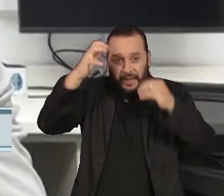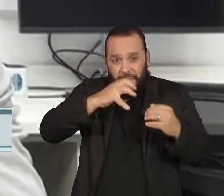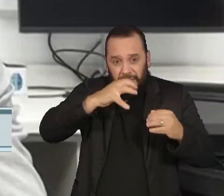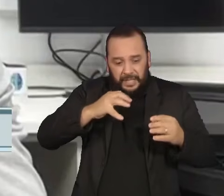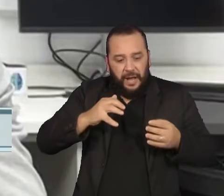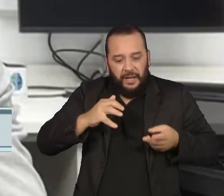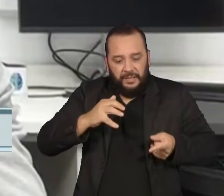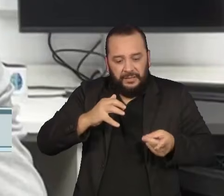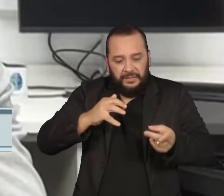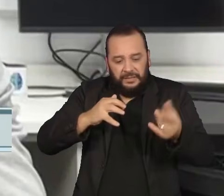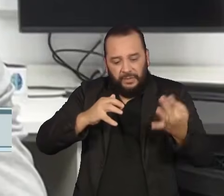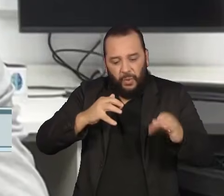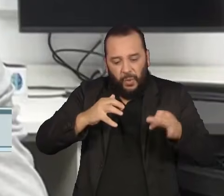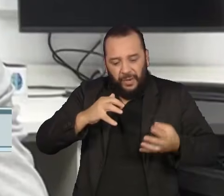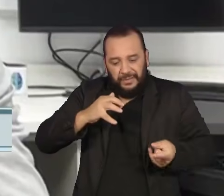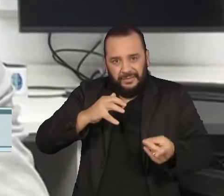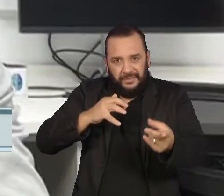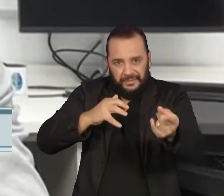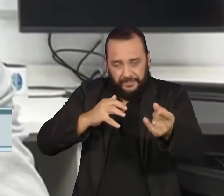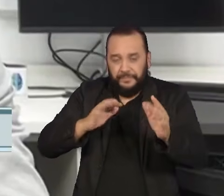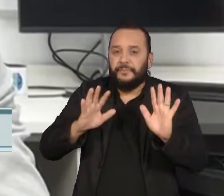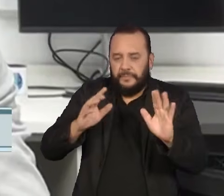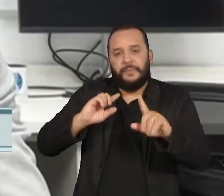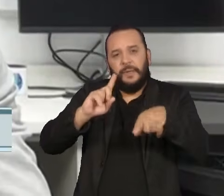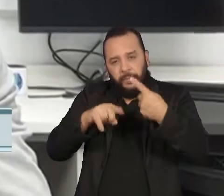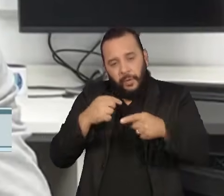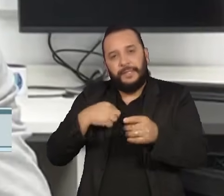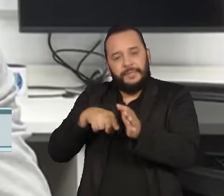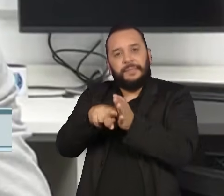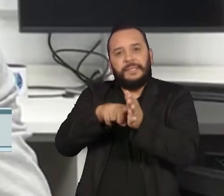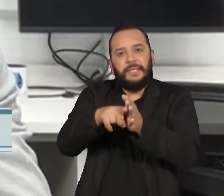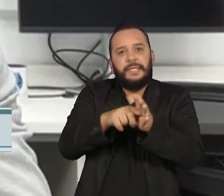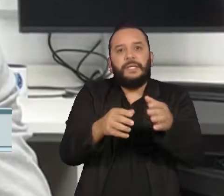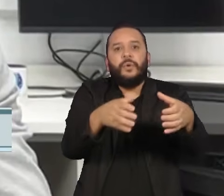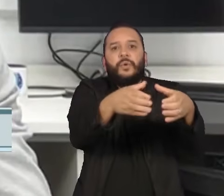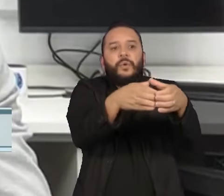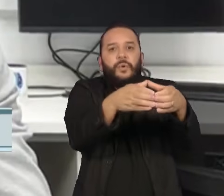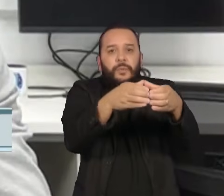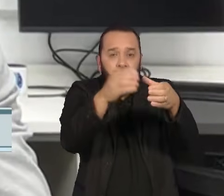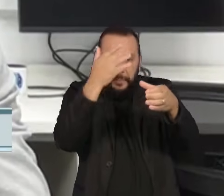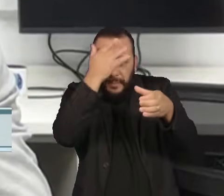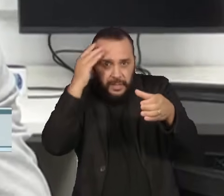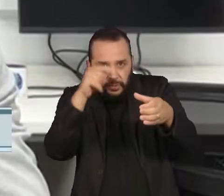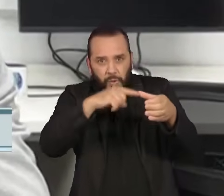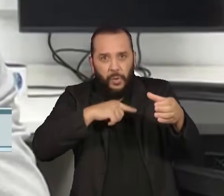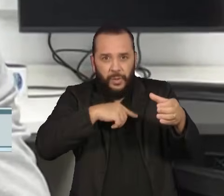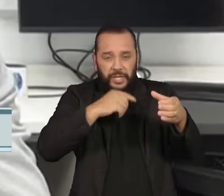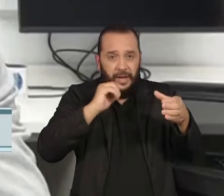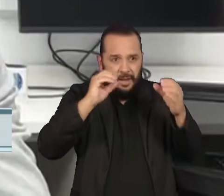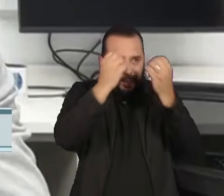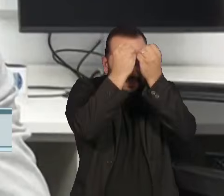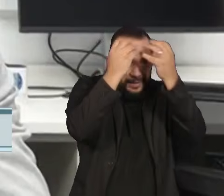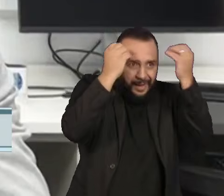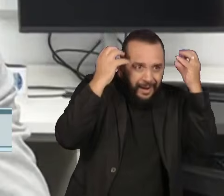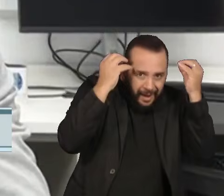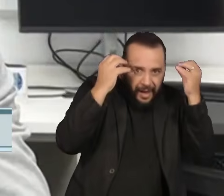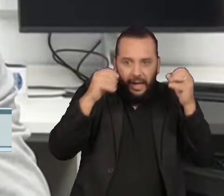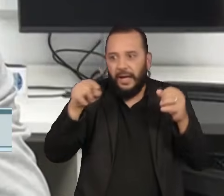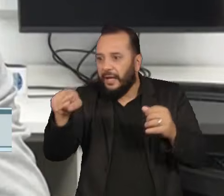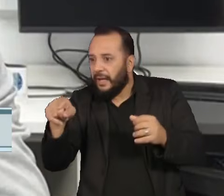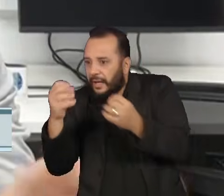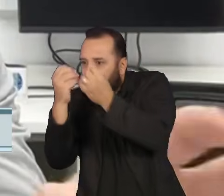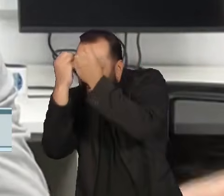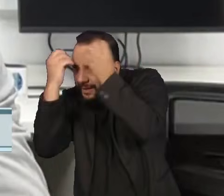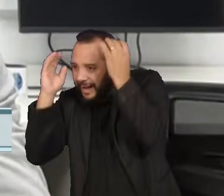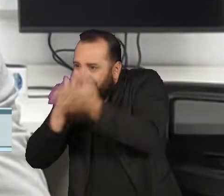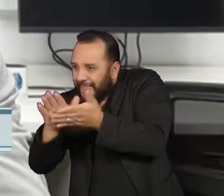de brasileiros com e sem TDAH, e a gente estimou um score genético para dor nesses indivíduos. Então, a partir